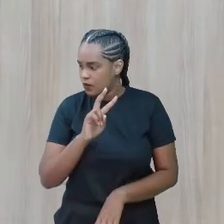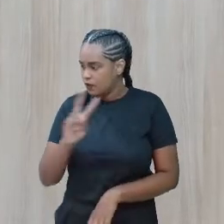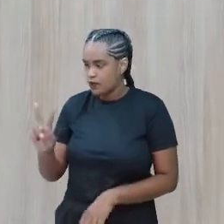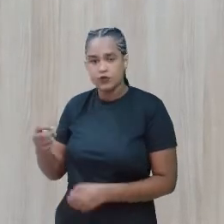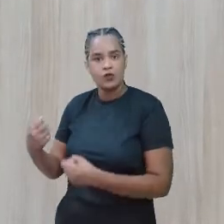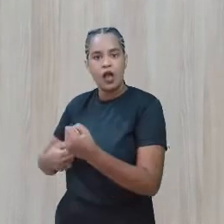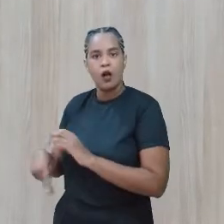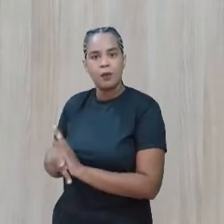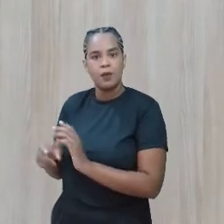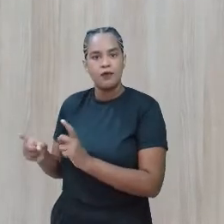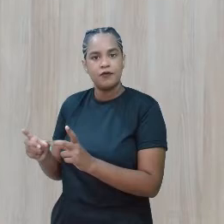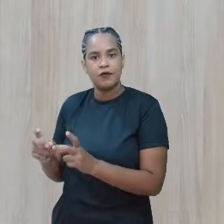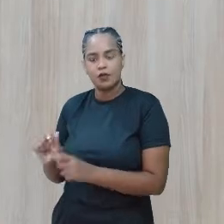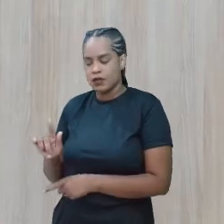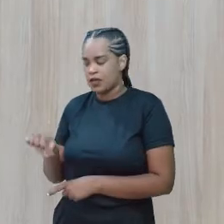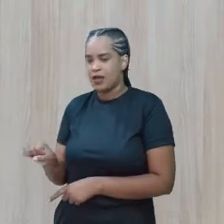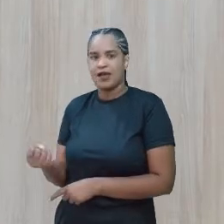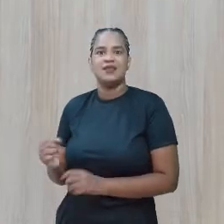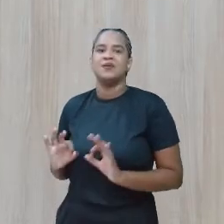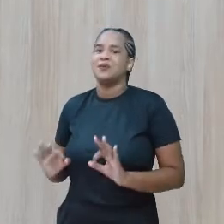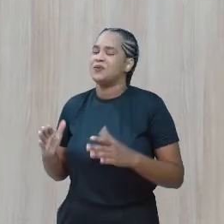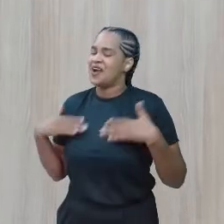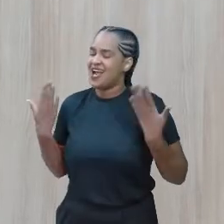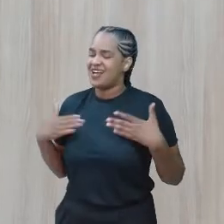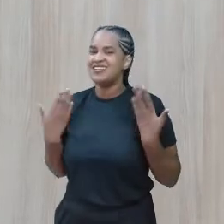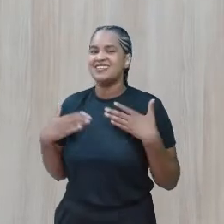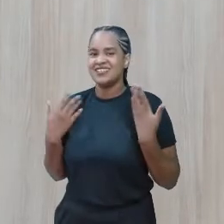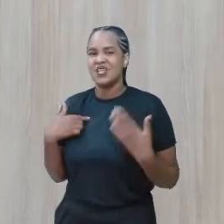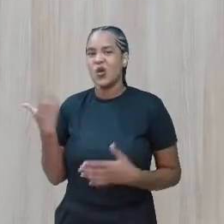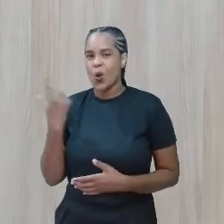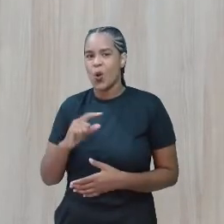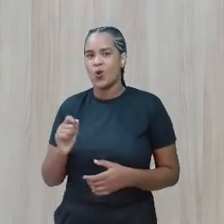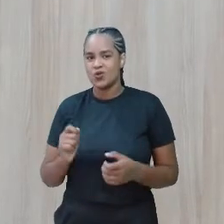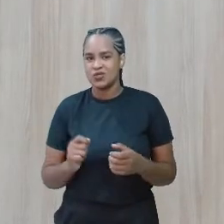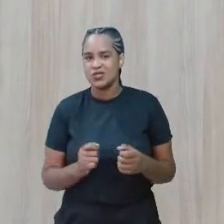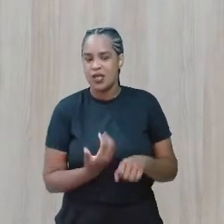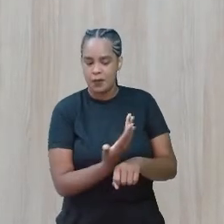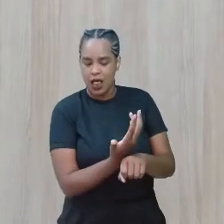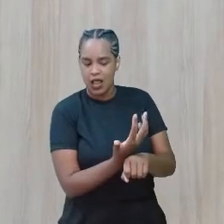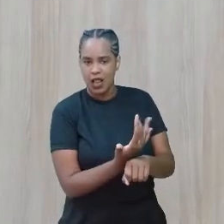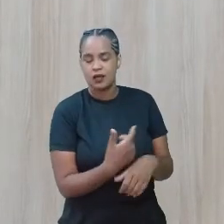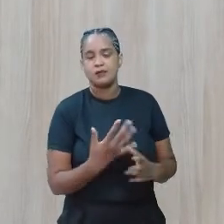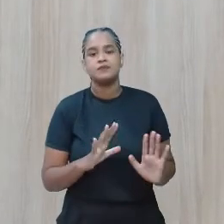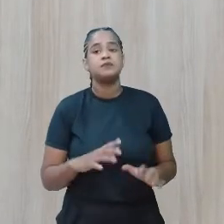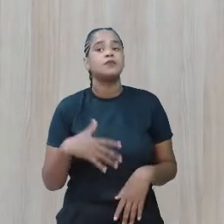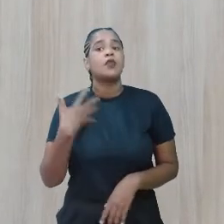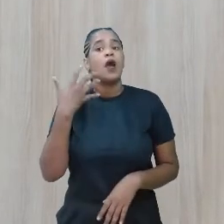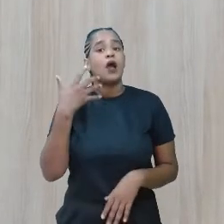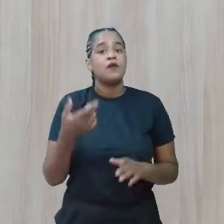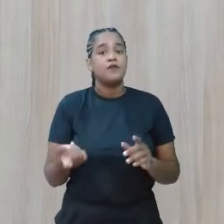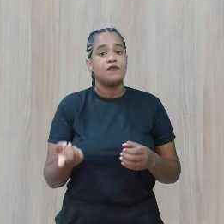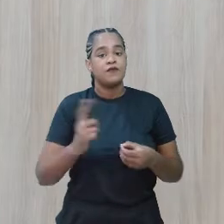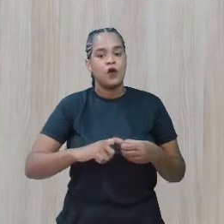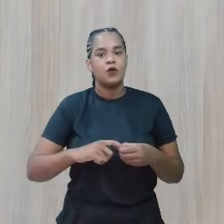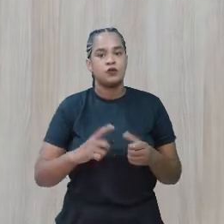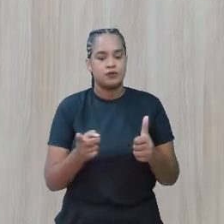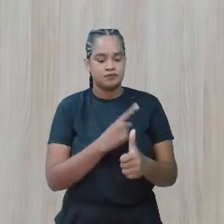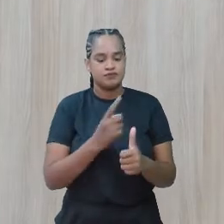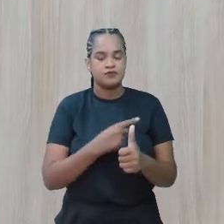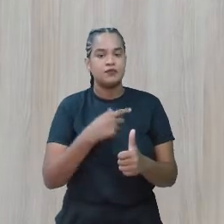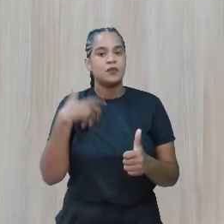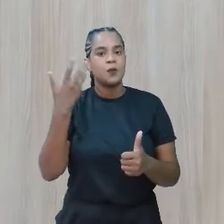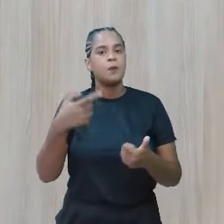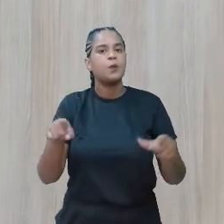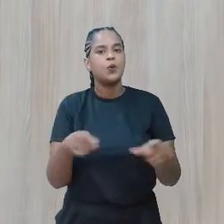eita, salvou aí meu almoço, vai dar tempo de fazer. Então, e a questão da música? Será que alguém colocou